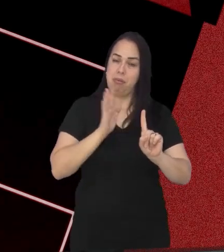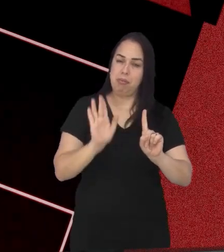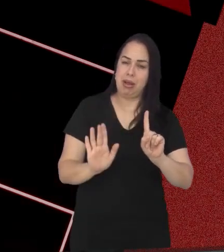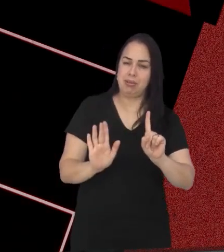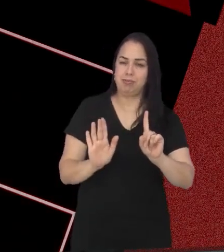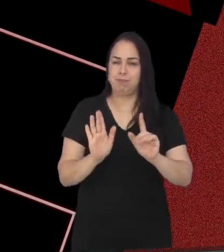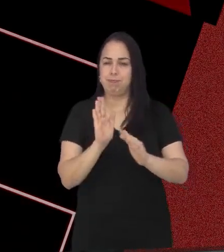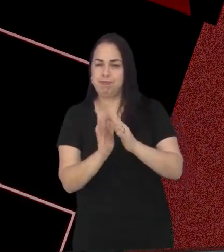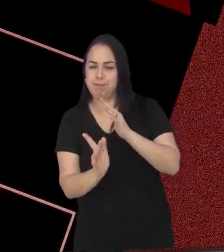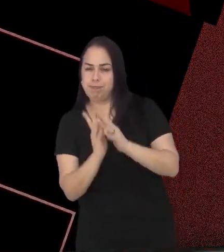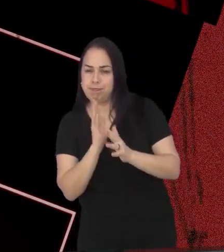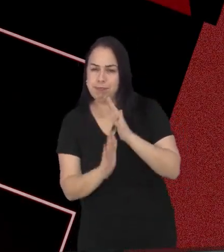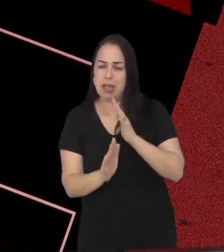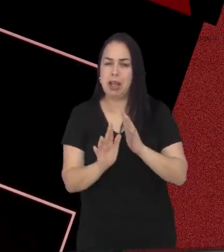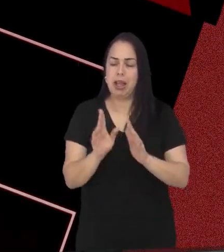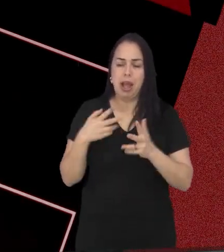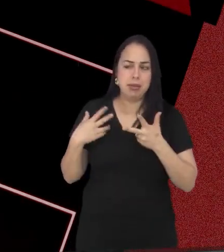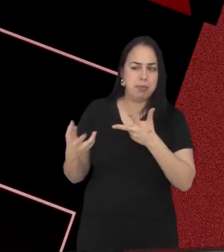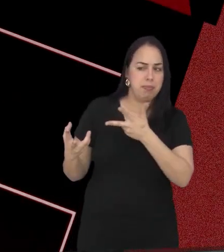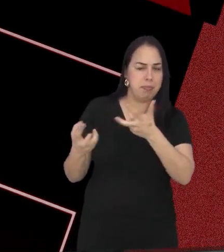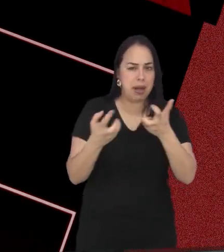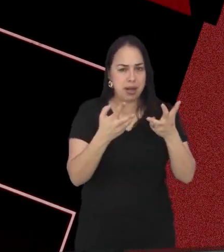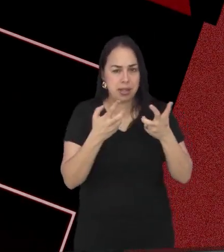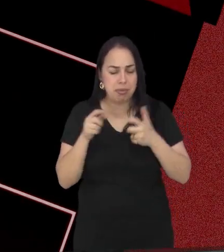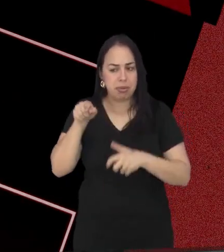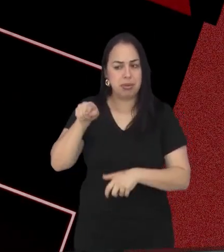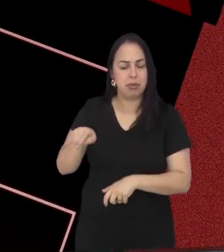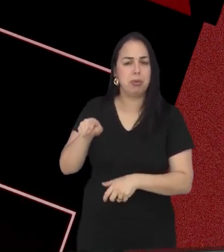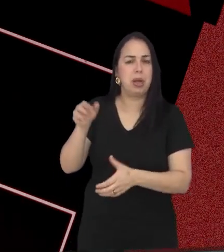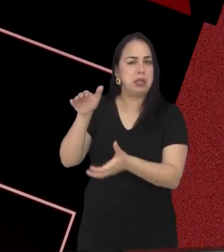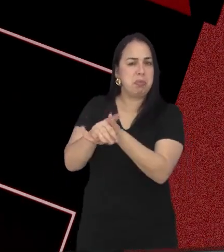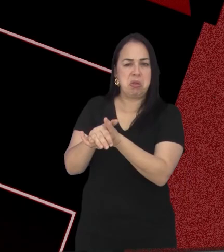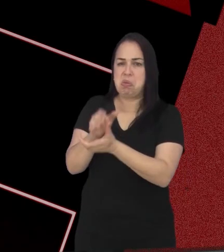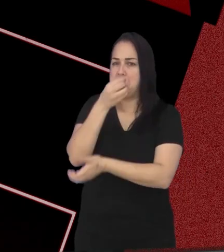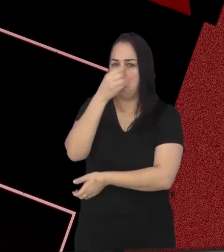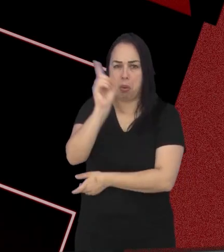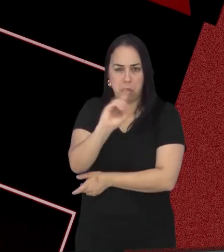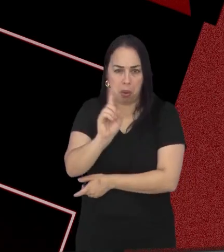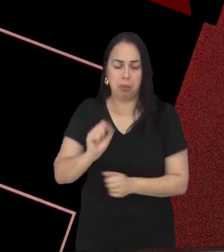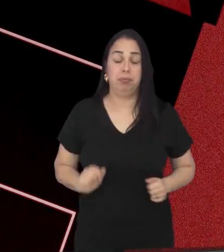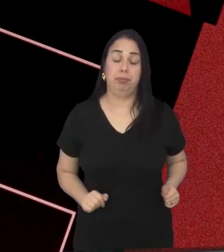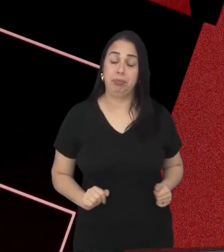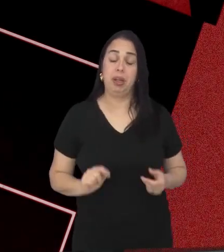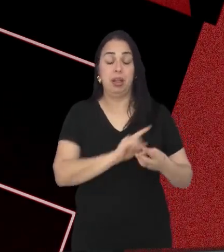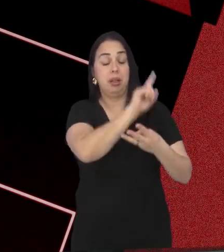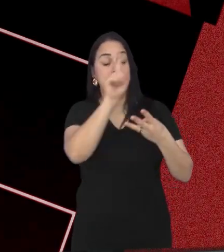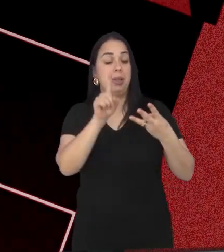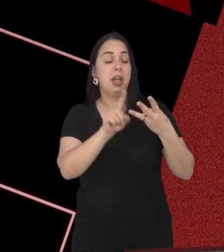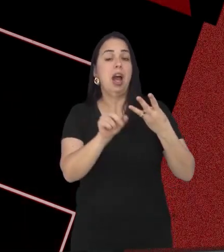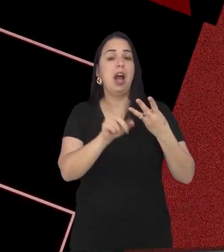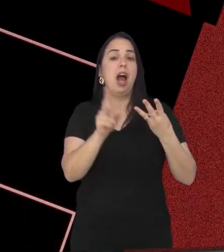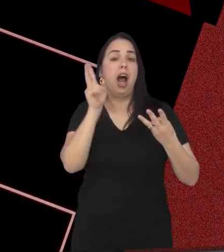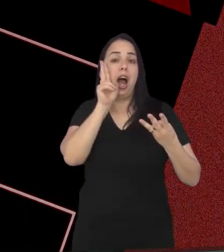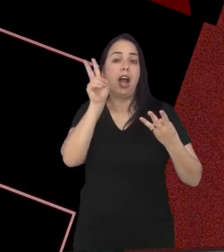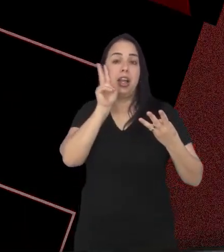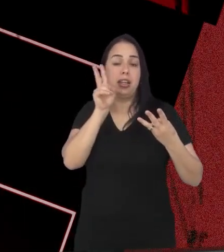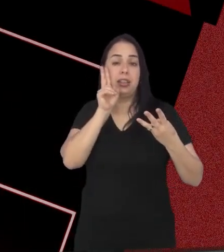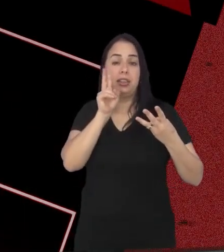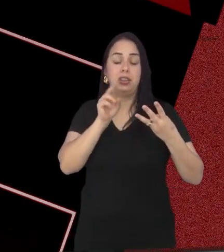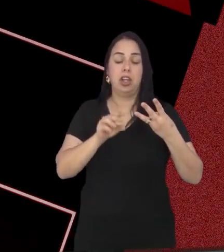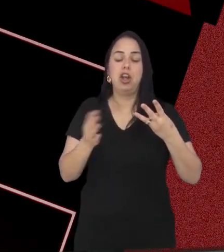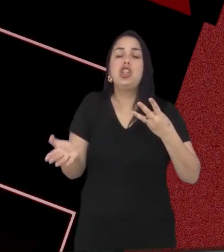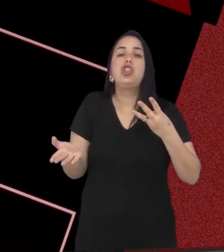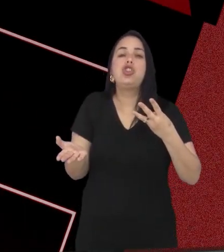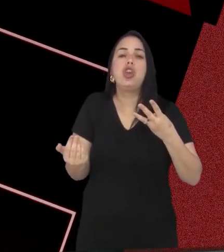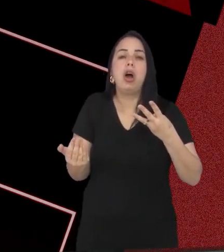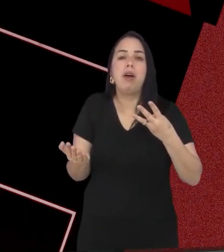estremecida e logo de cara a gente percebe que o casamento dela não vai nada bem. Por fim, a gente conhece a Mercy, uma